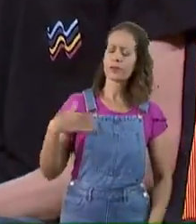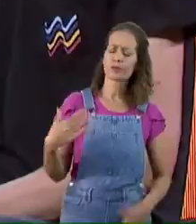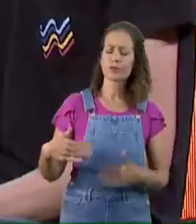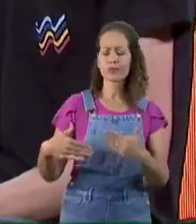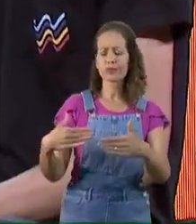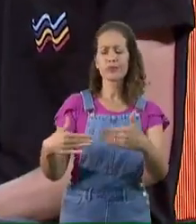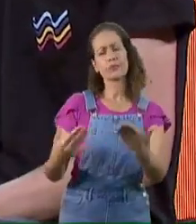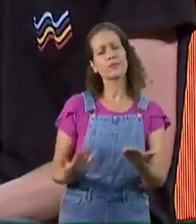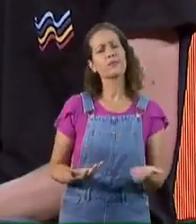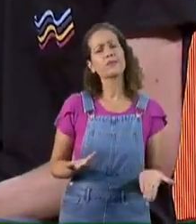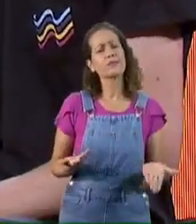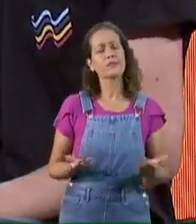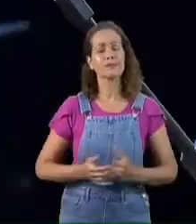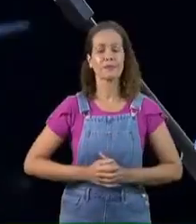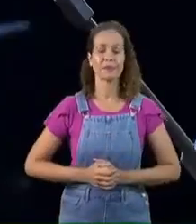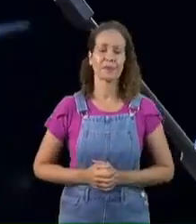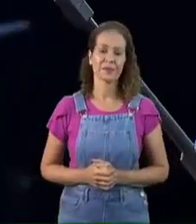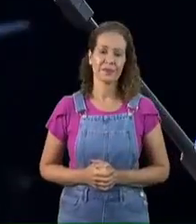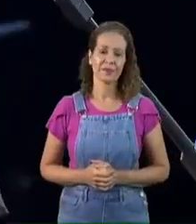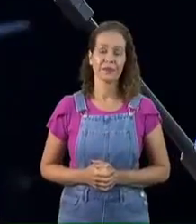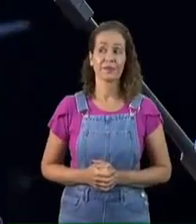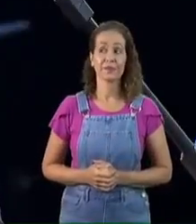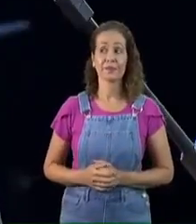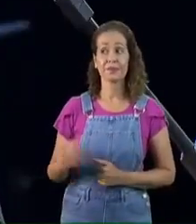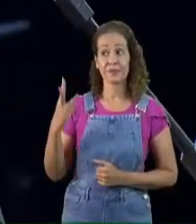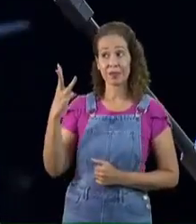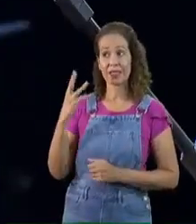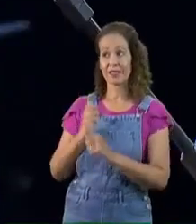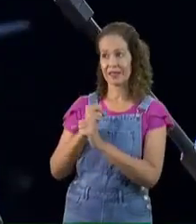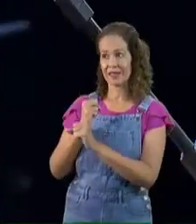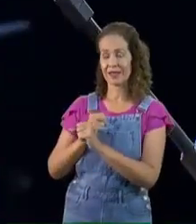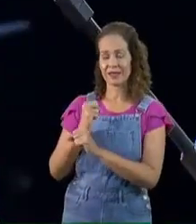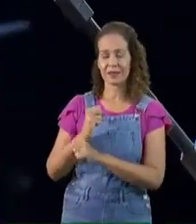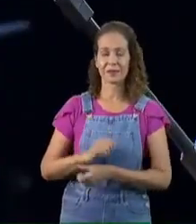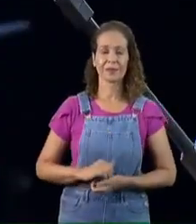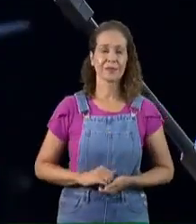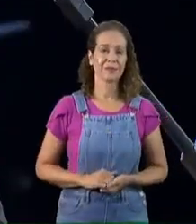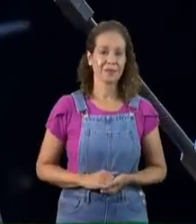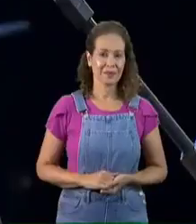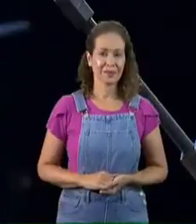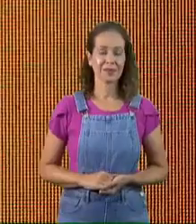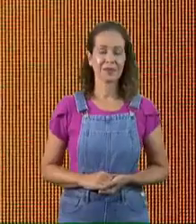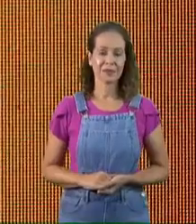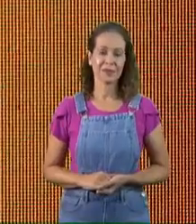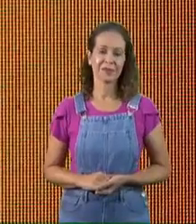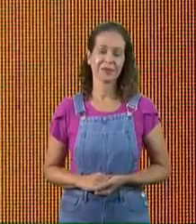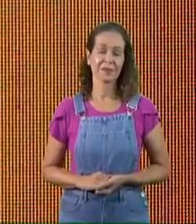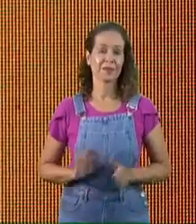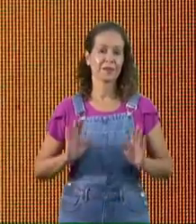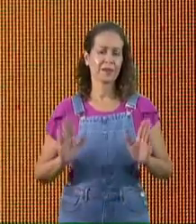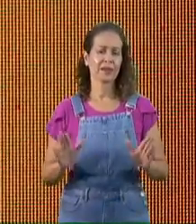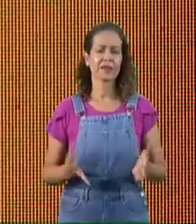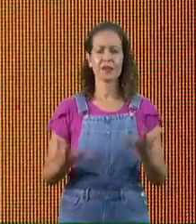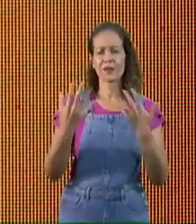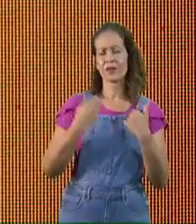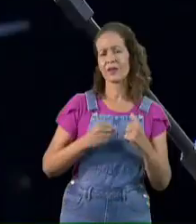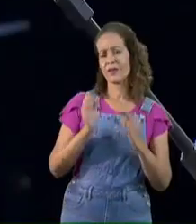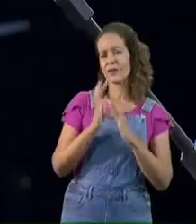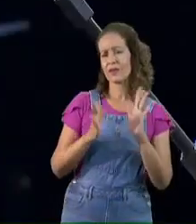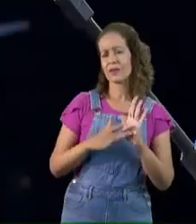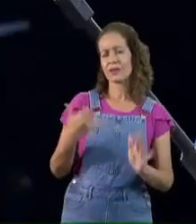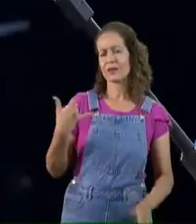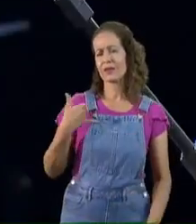caminhada. Há quanto tempo você está aí conosco? Tem 3 anos. Três 3 anos anos. de ministério. Mas se converteu há quantos